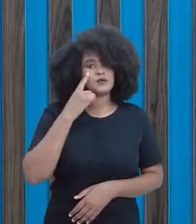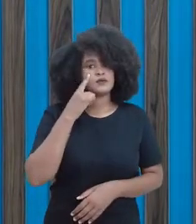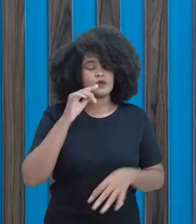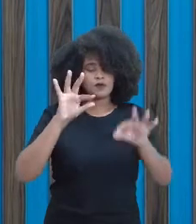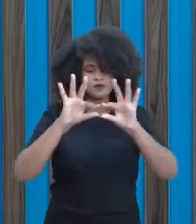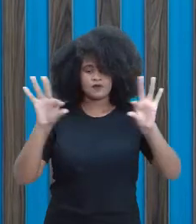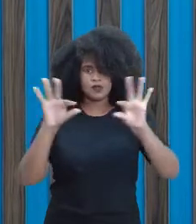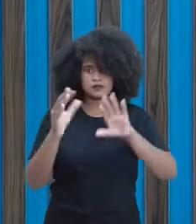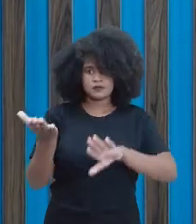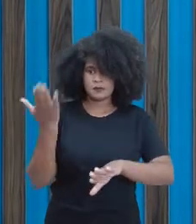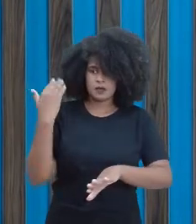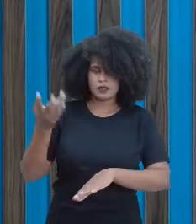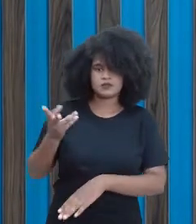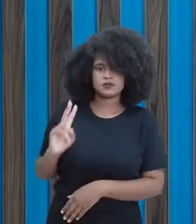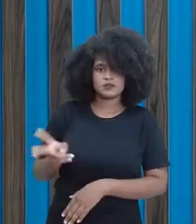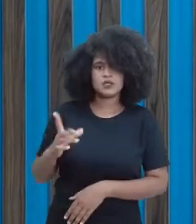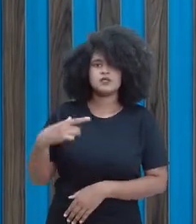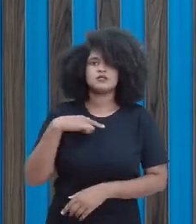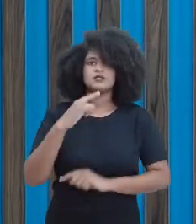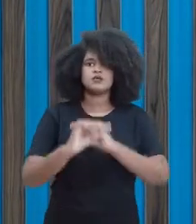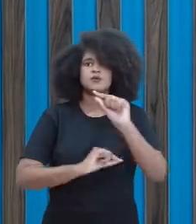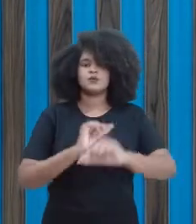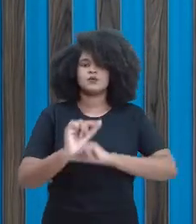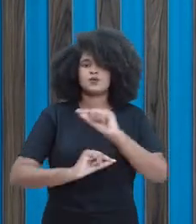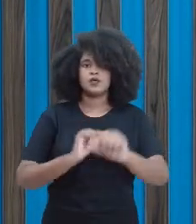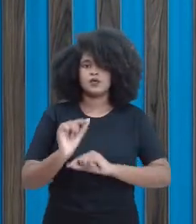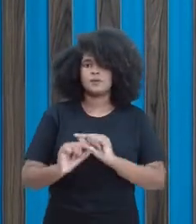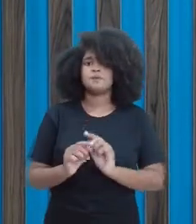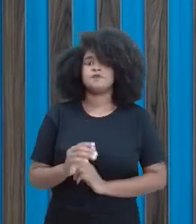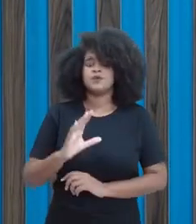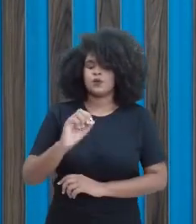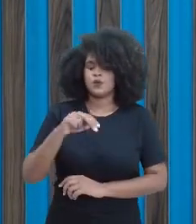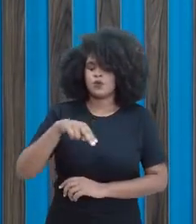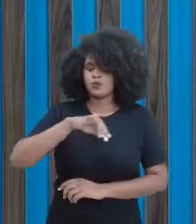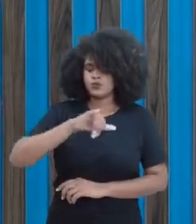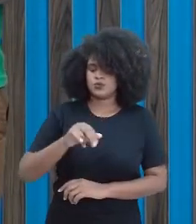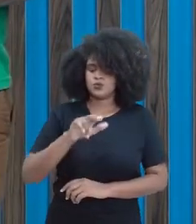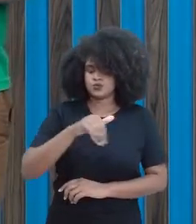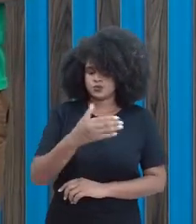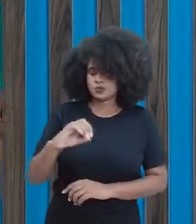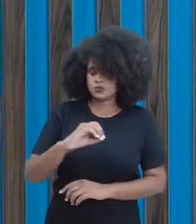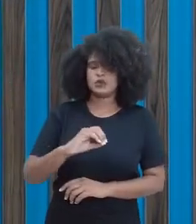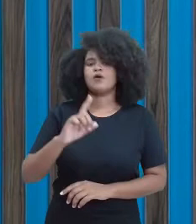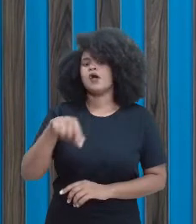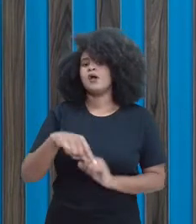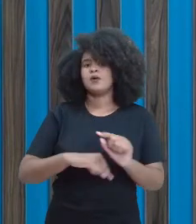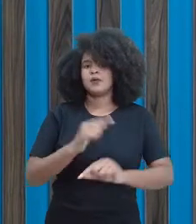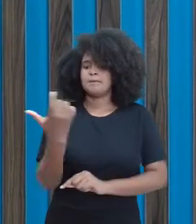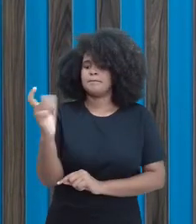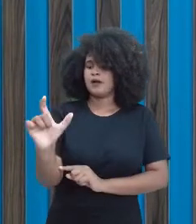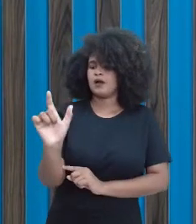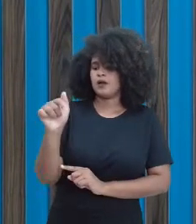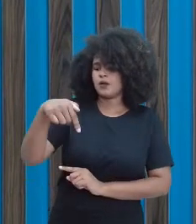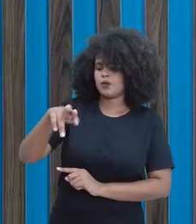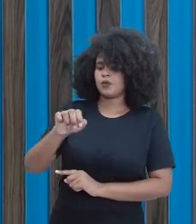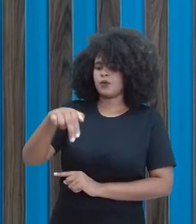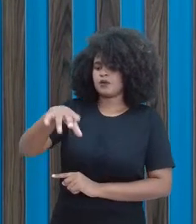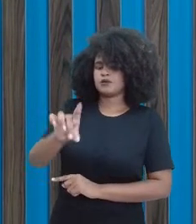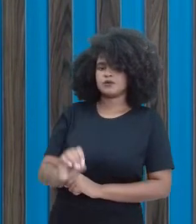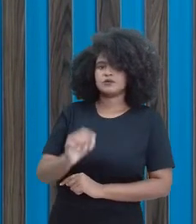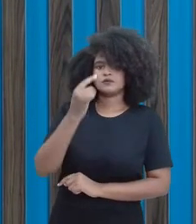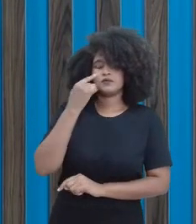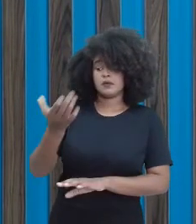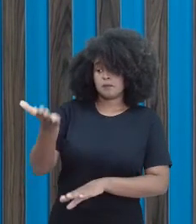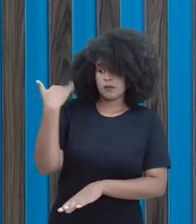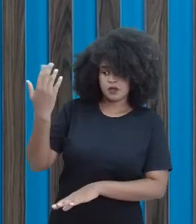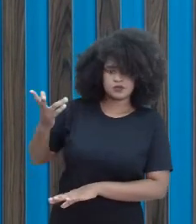contínuo. Temos uma conjunção aqui que é quando. Por que isso acontece? O passado contínuo, ele é uma coisa que estava acontecendo